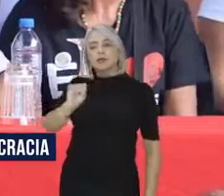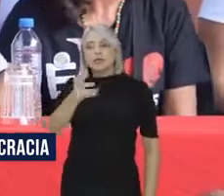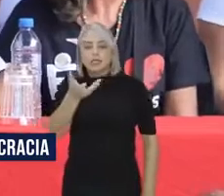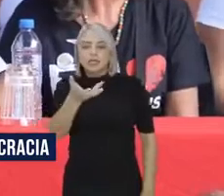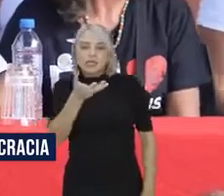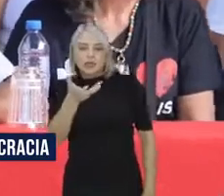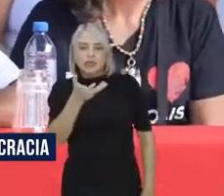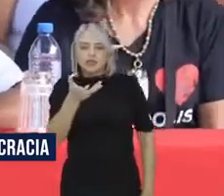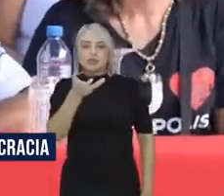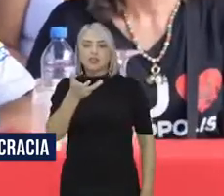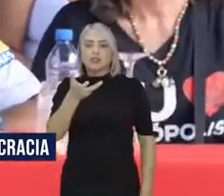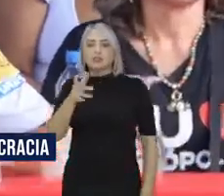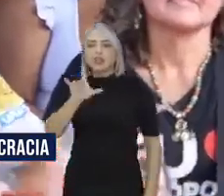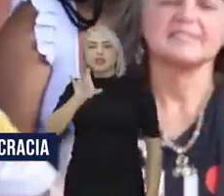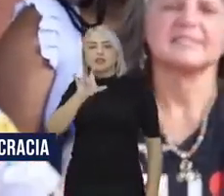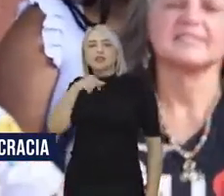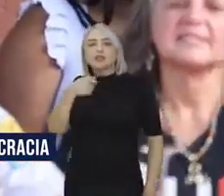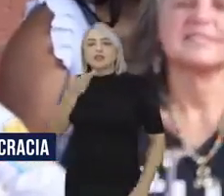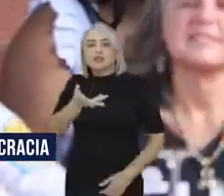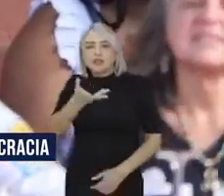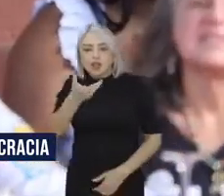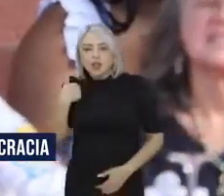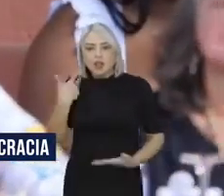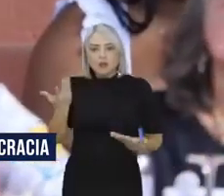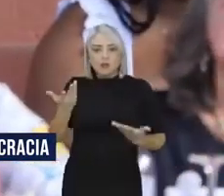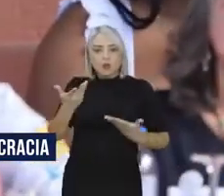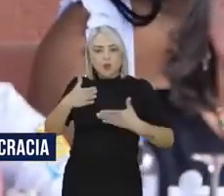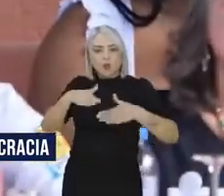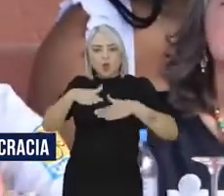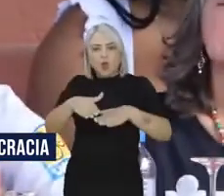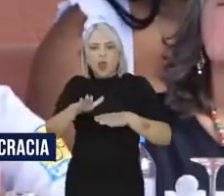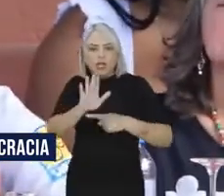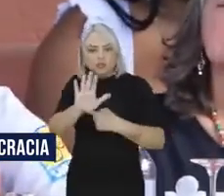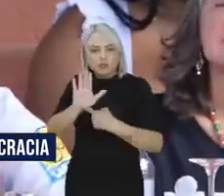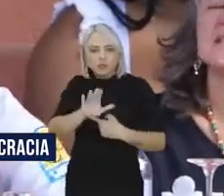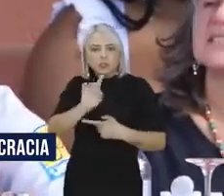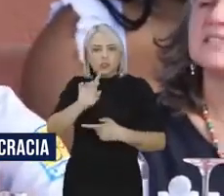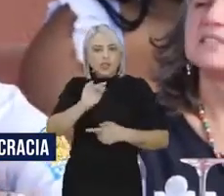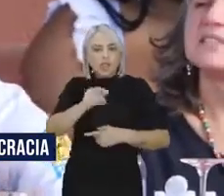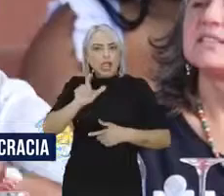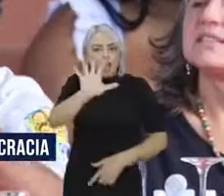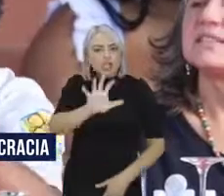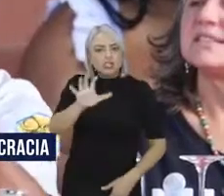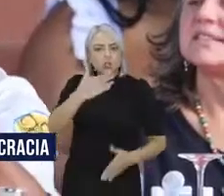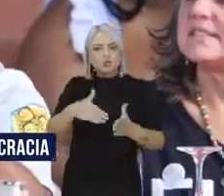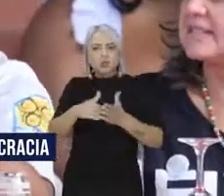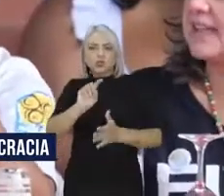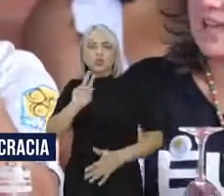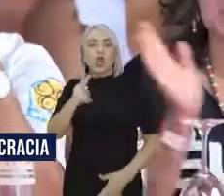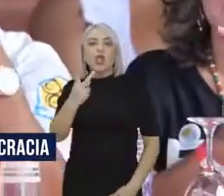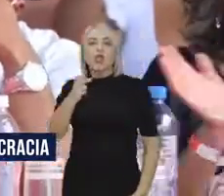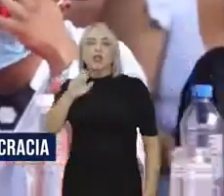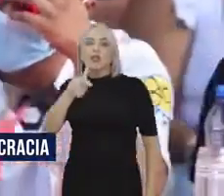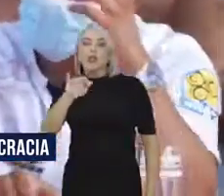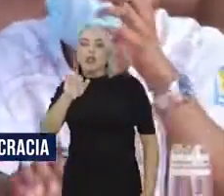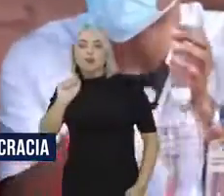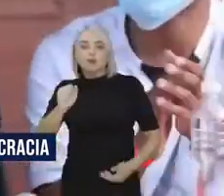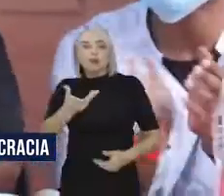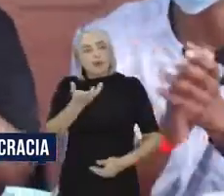vendo que tem gente aqui da região inteira, não só de Heliópolis. Se quiser fazer uma parceria, tamo aí. É isso aí.